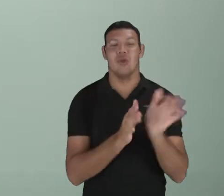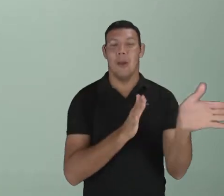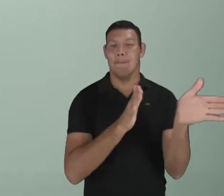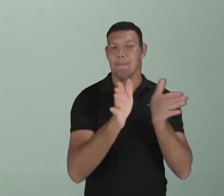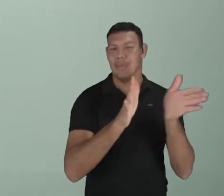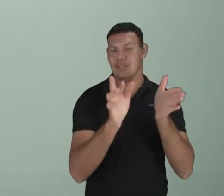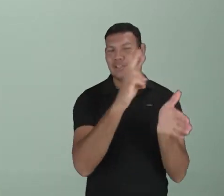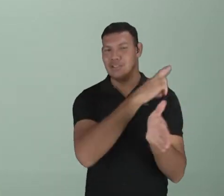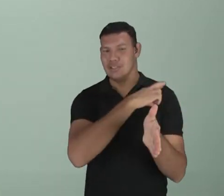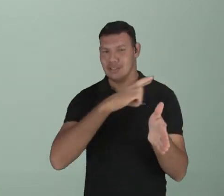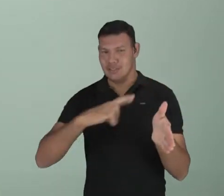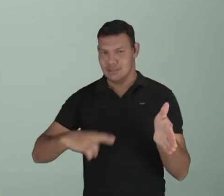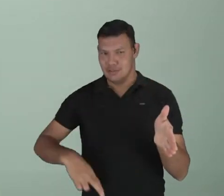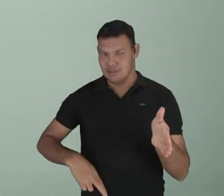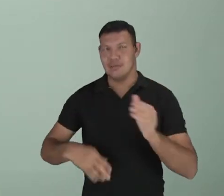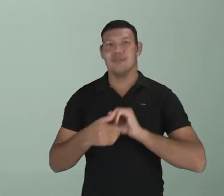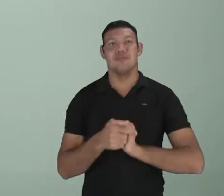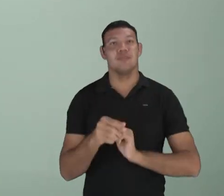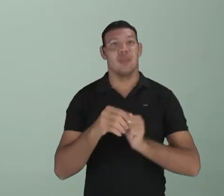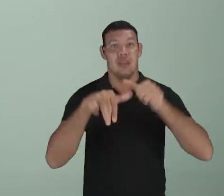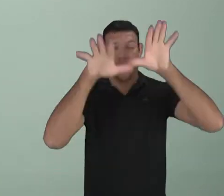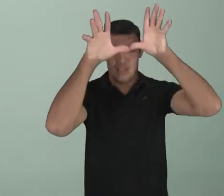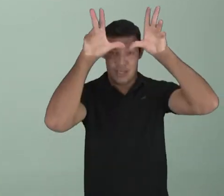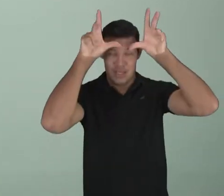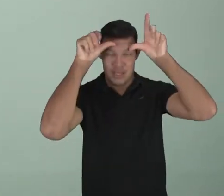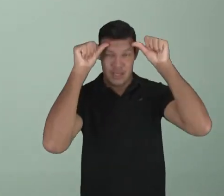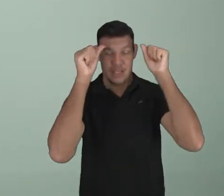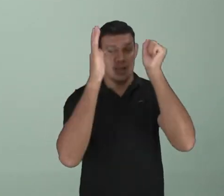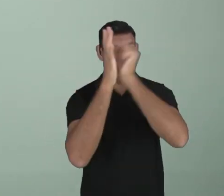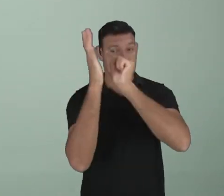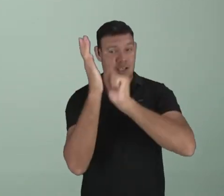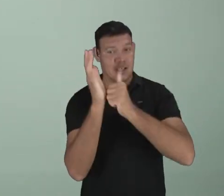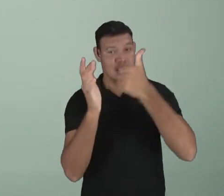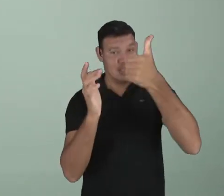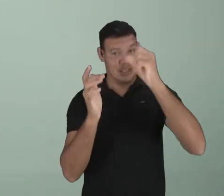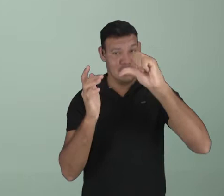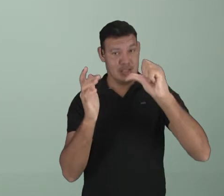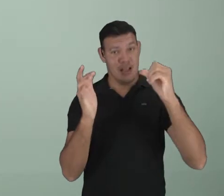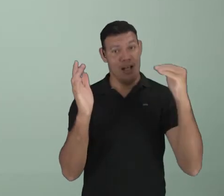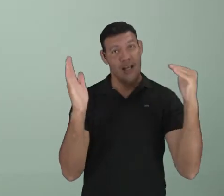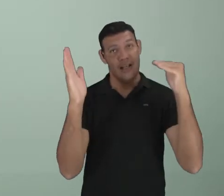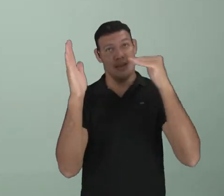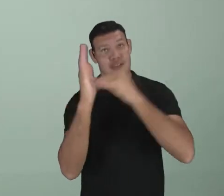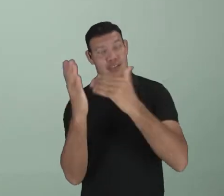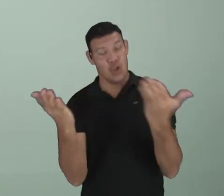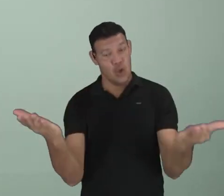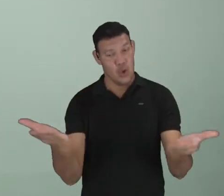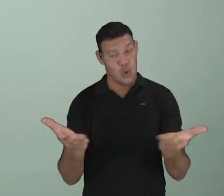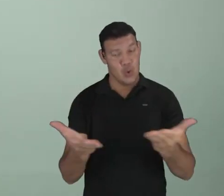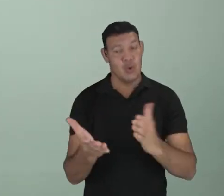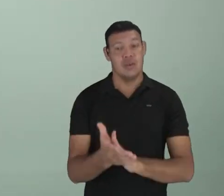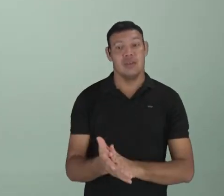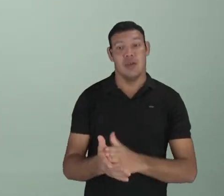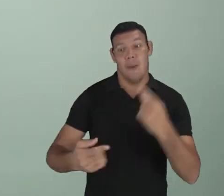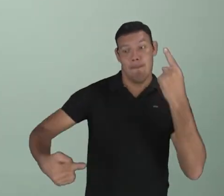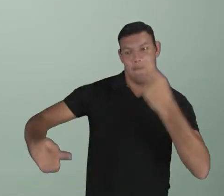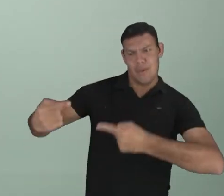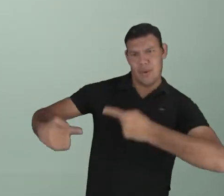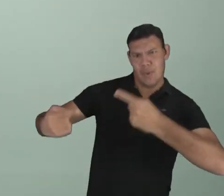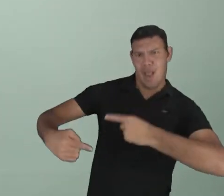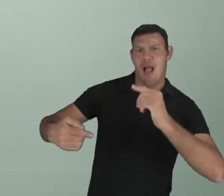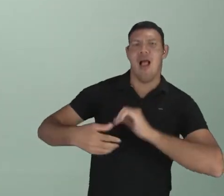da República Acre, do século XIX aos dias atuais. Só que hoje a gente vai discutir algumas questões do nosso